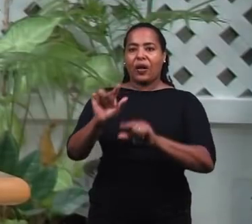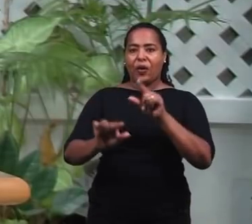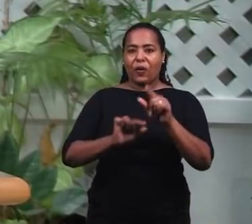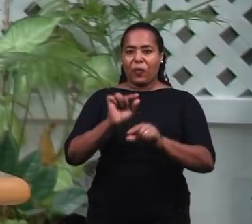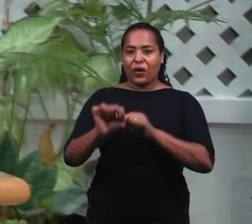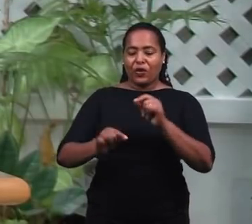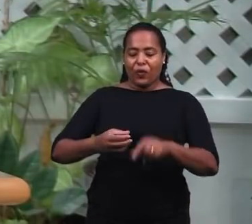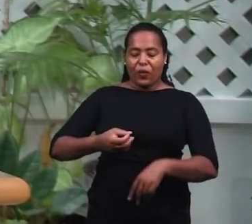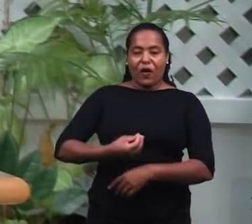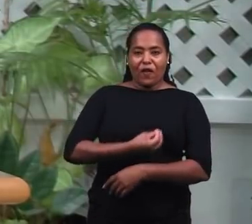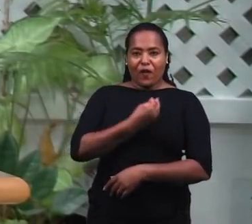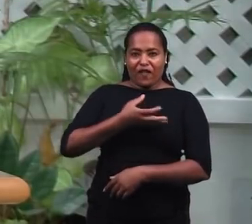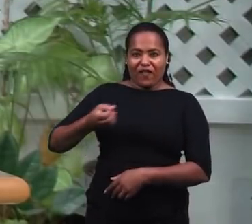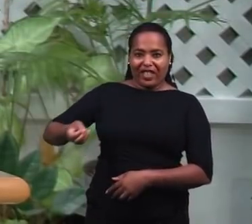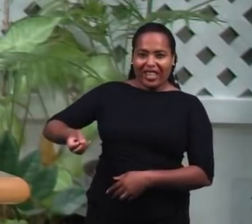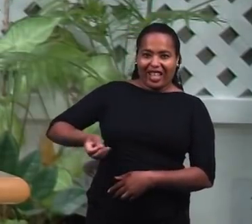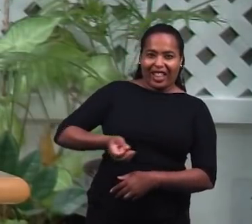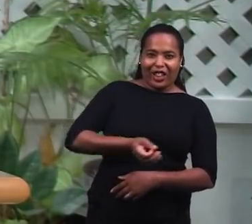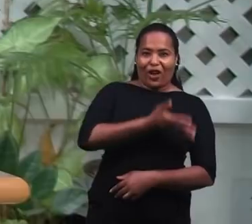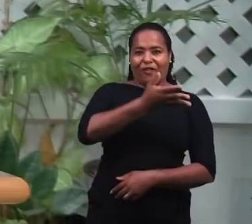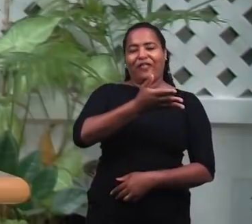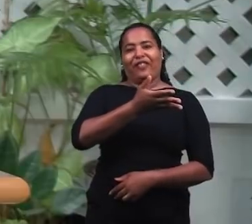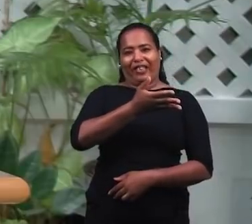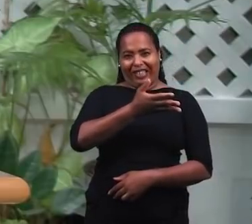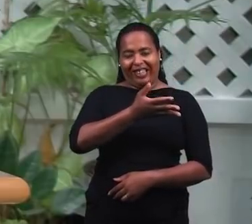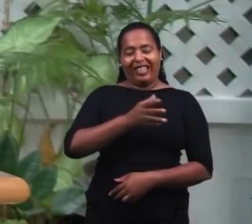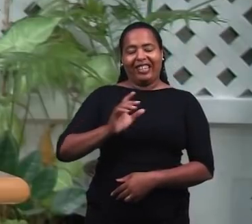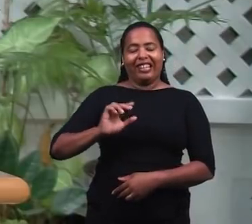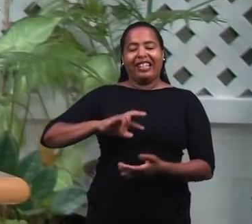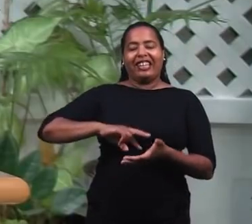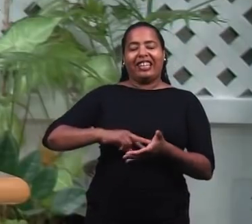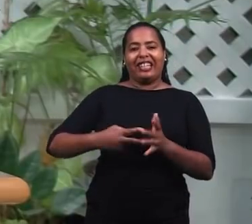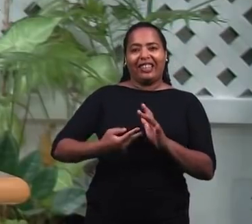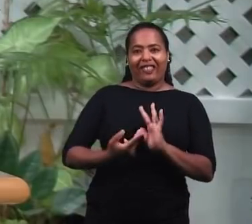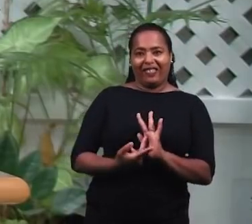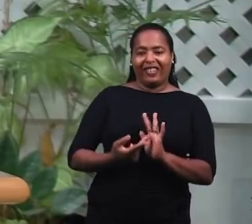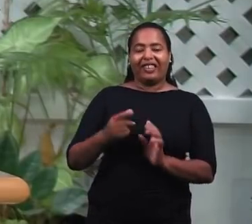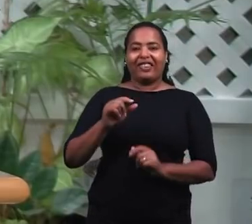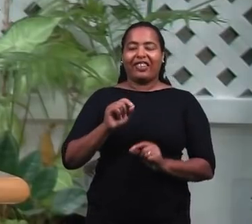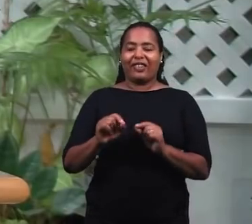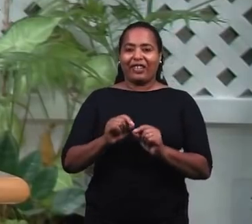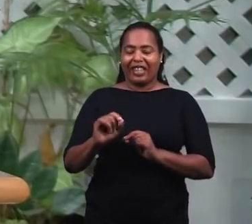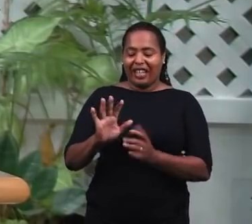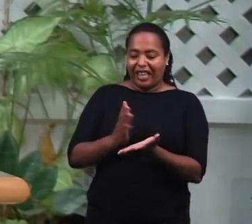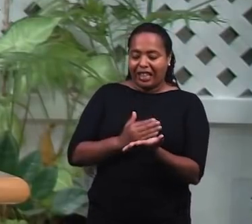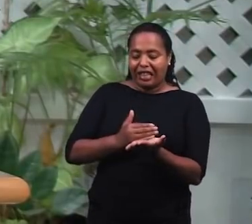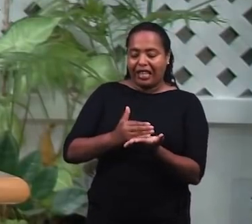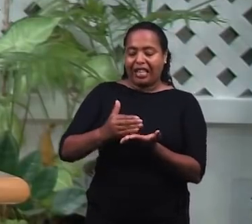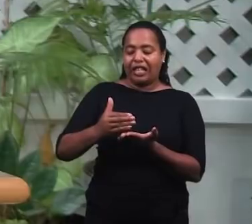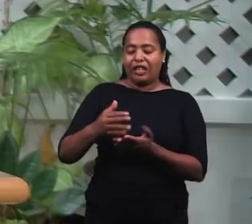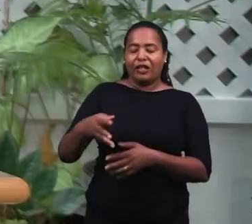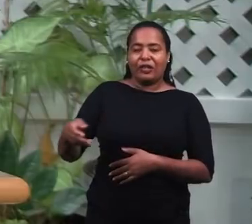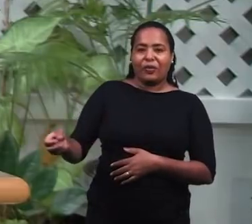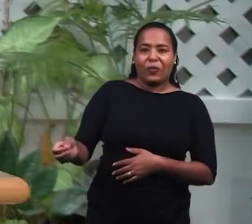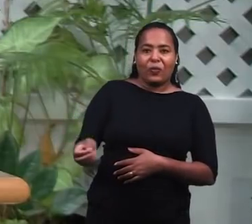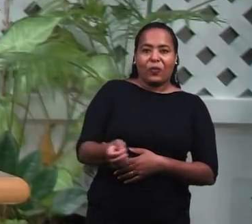novo nascimento. Esse novo nascimento que dá início a uma